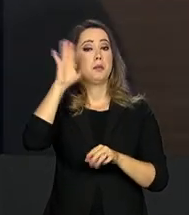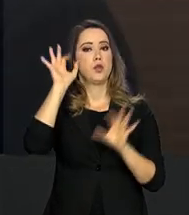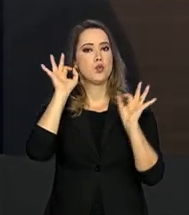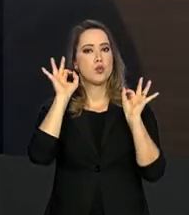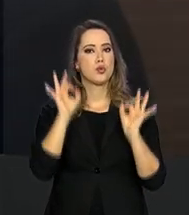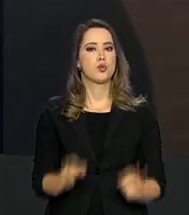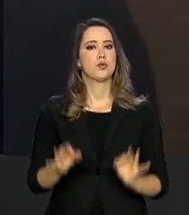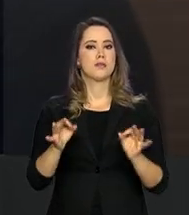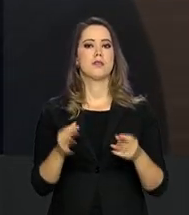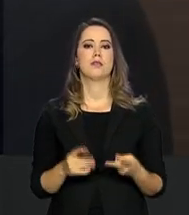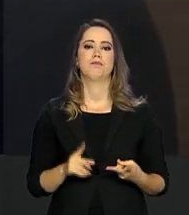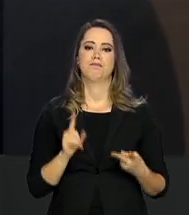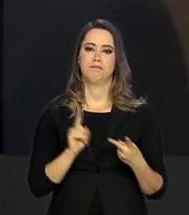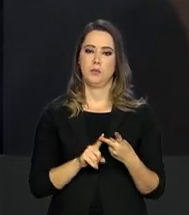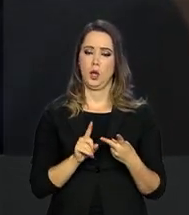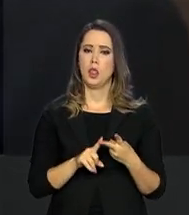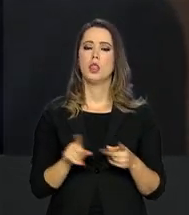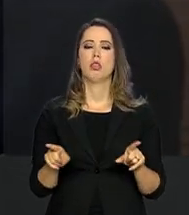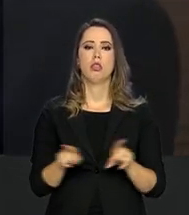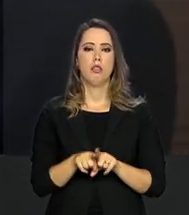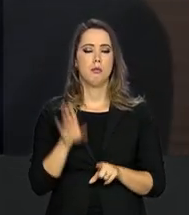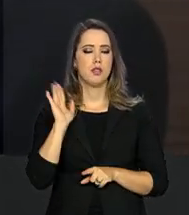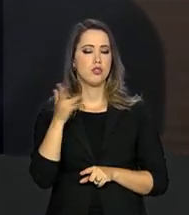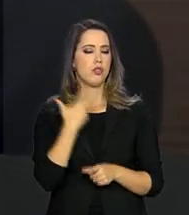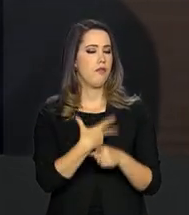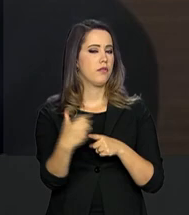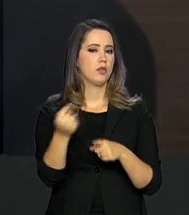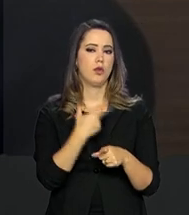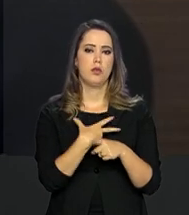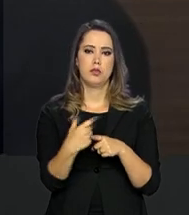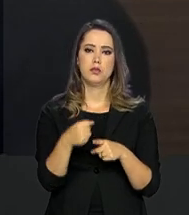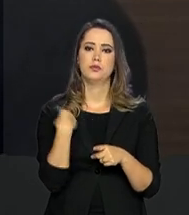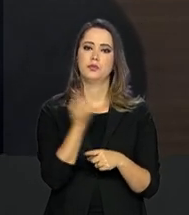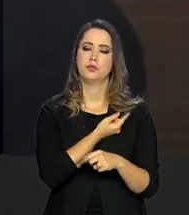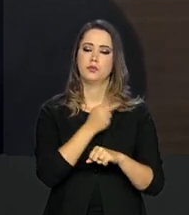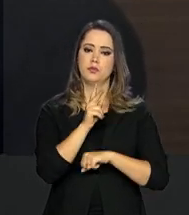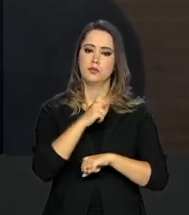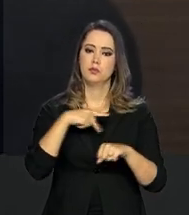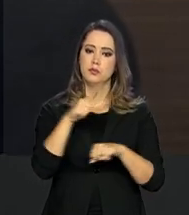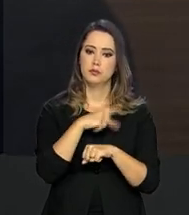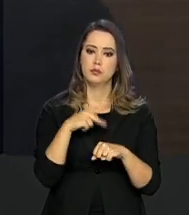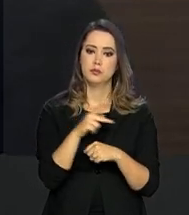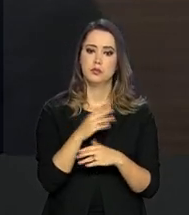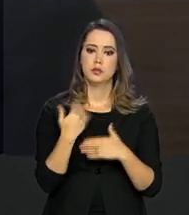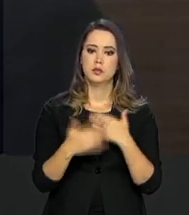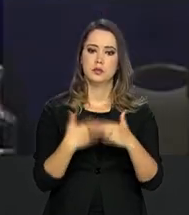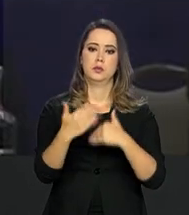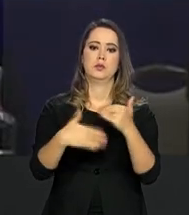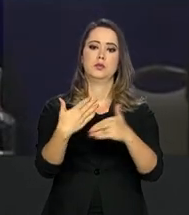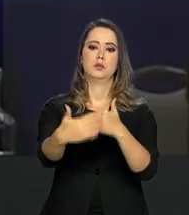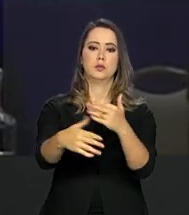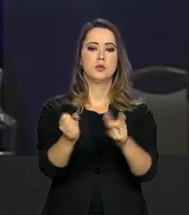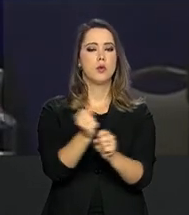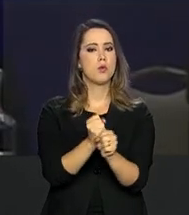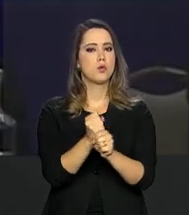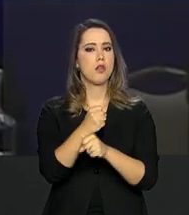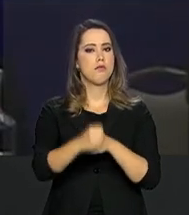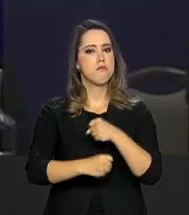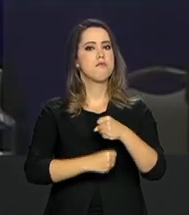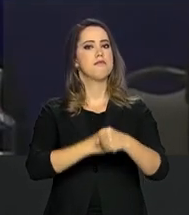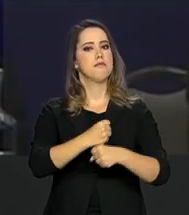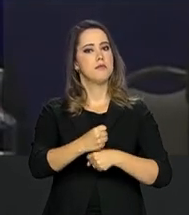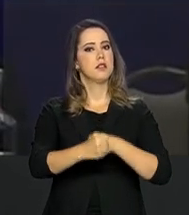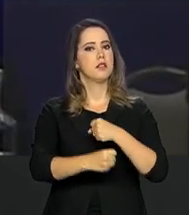muitas foram as conquistas de nossos países através dos anos primeiro